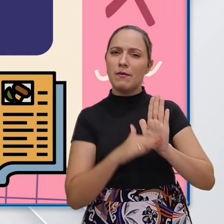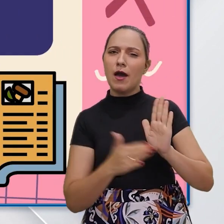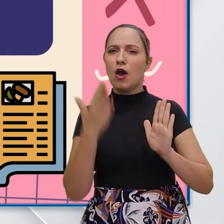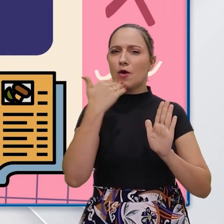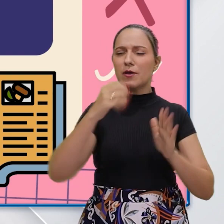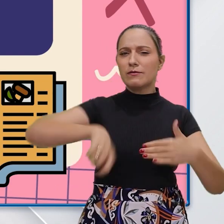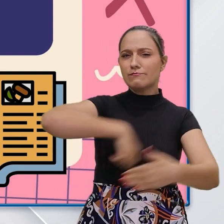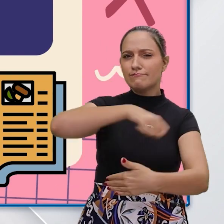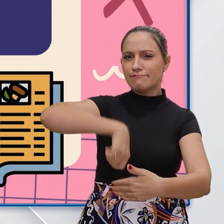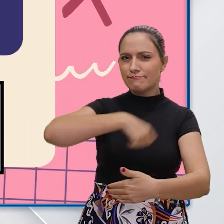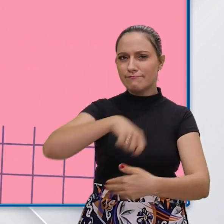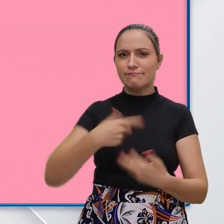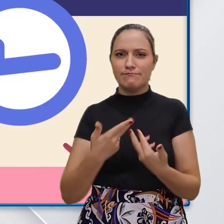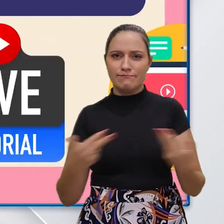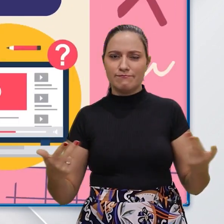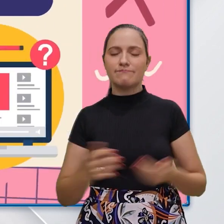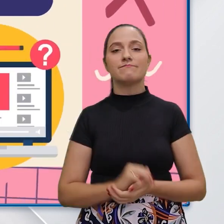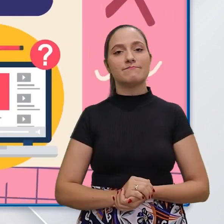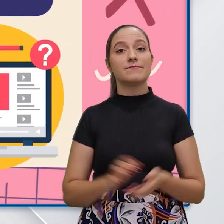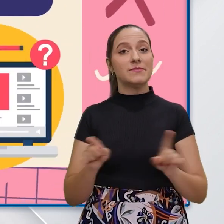receitas culinárias,